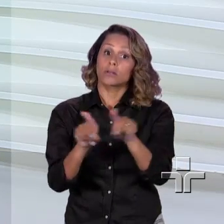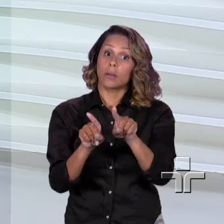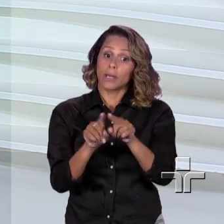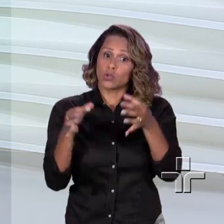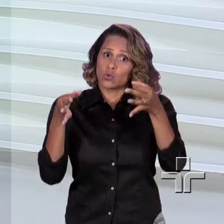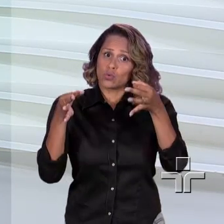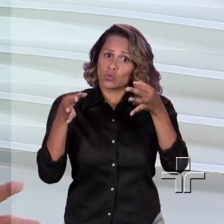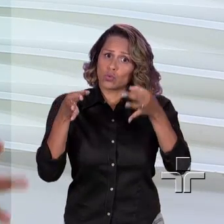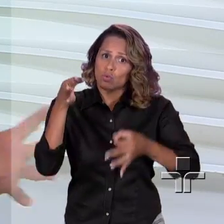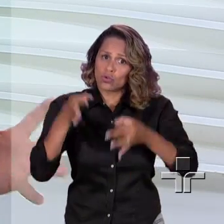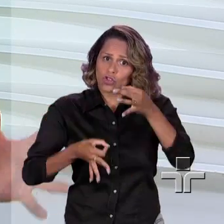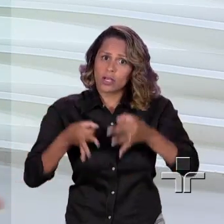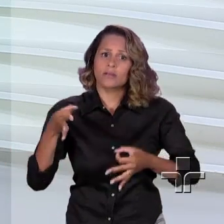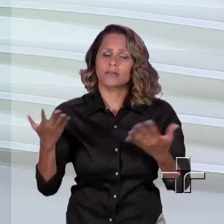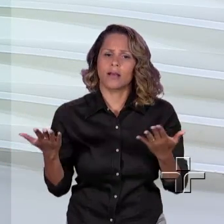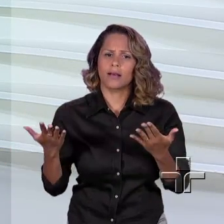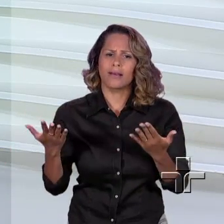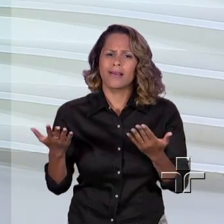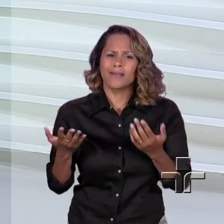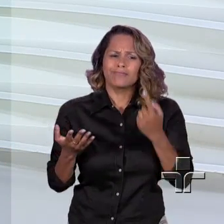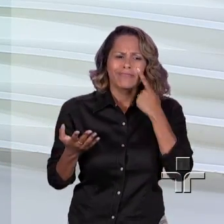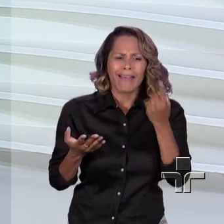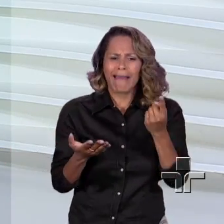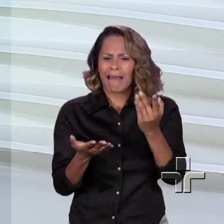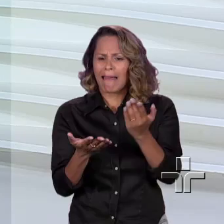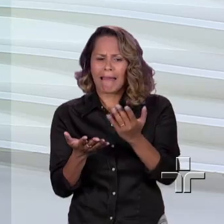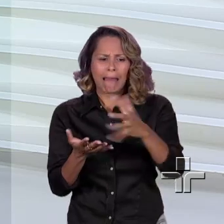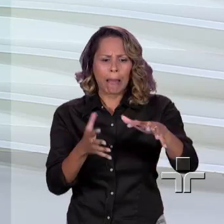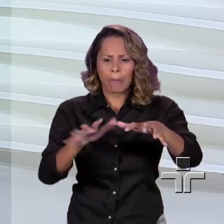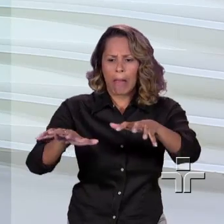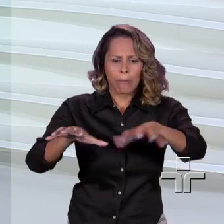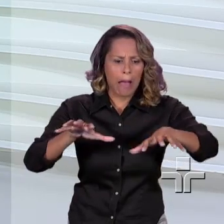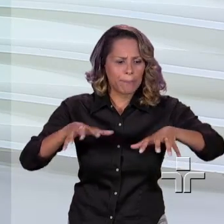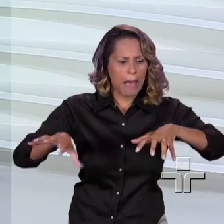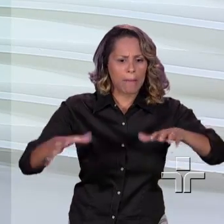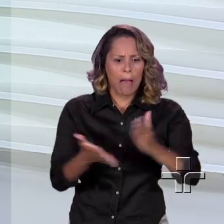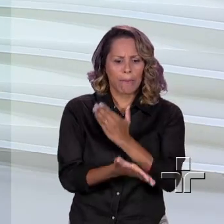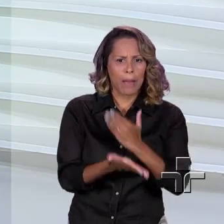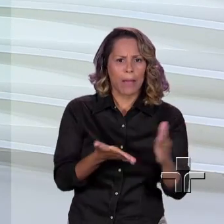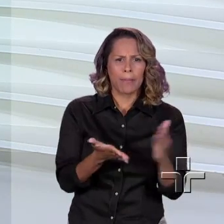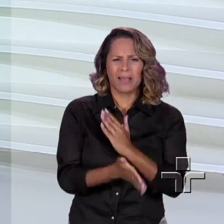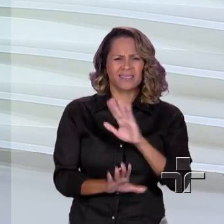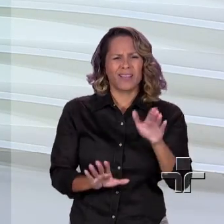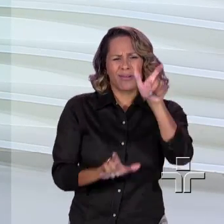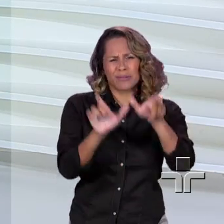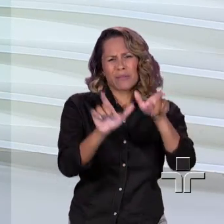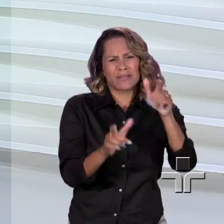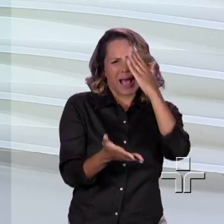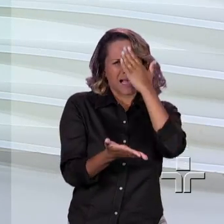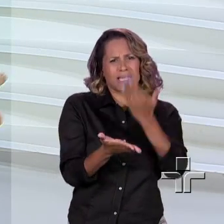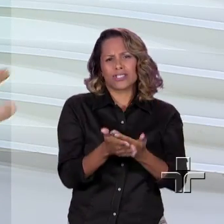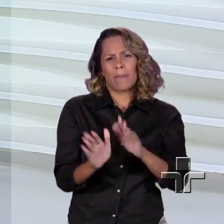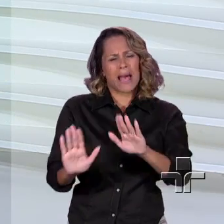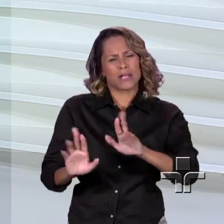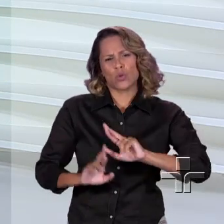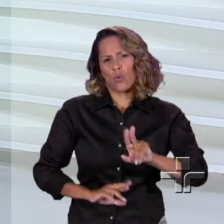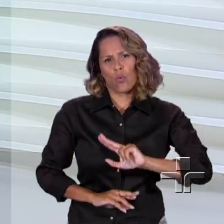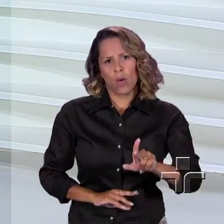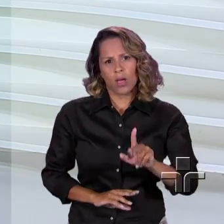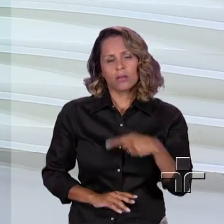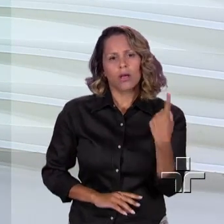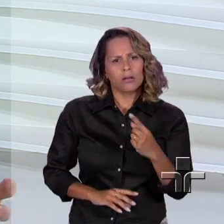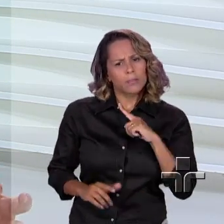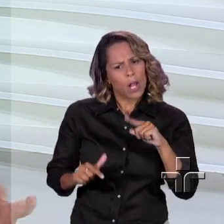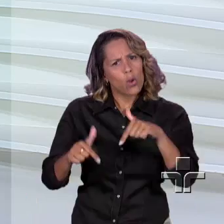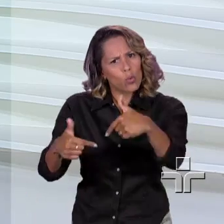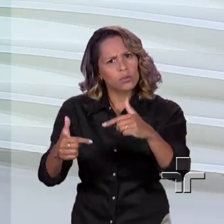uma separação. As pessoas criam essas separações nas suas cabeças, mas não acho que existe uma separação. E se estamos lutando por um mundo melhor,